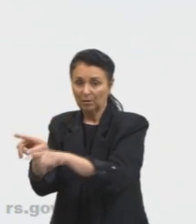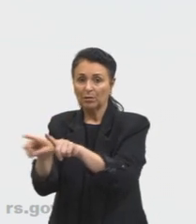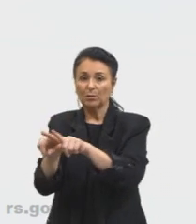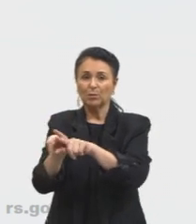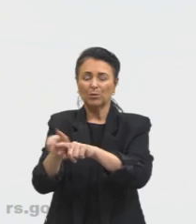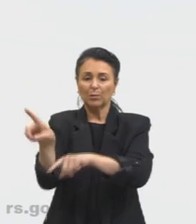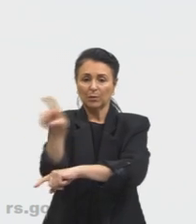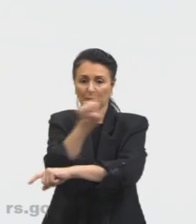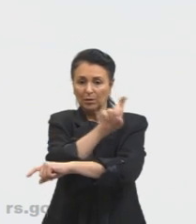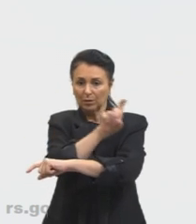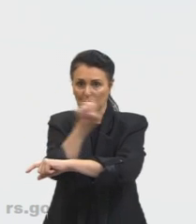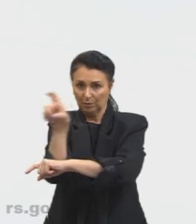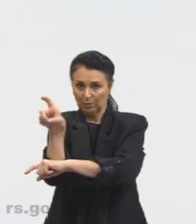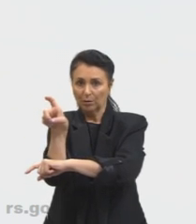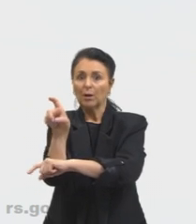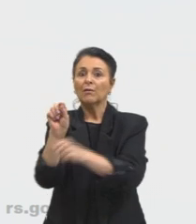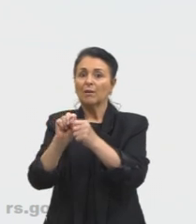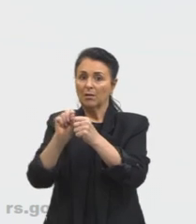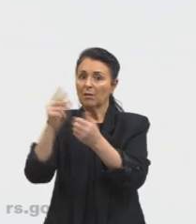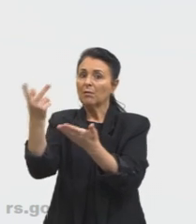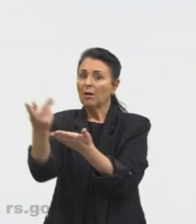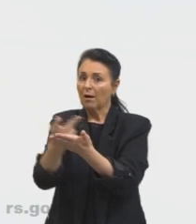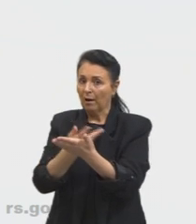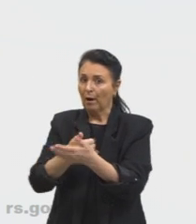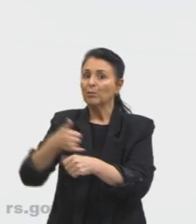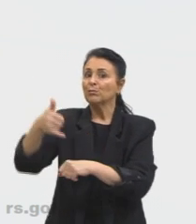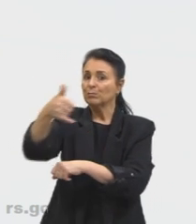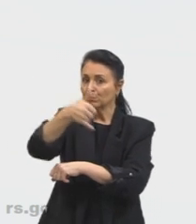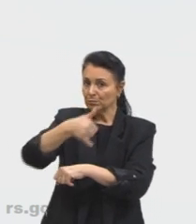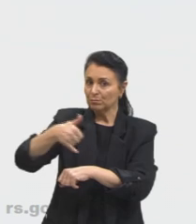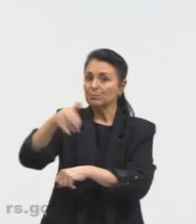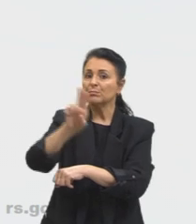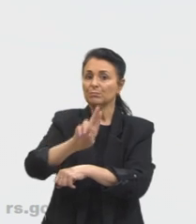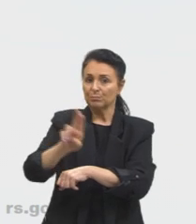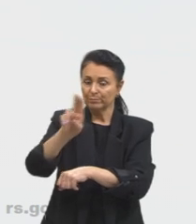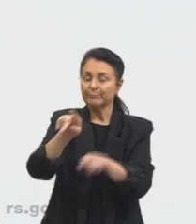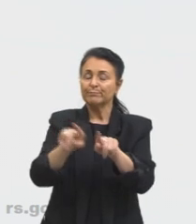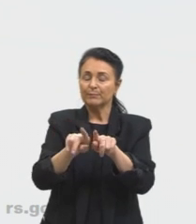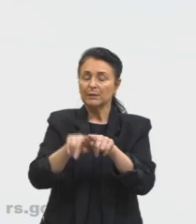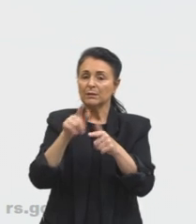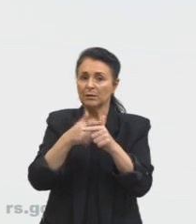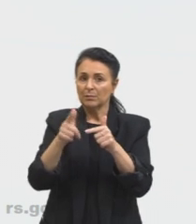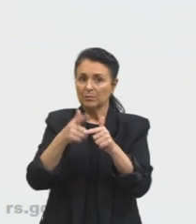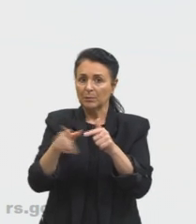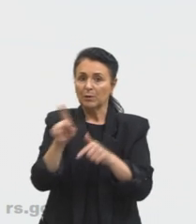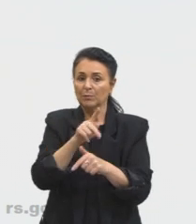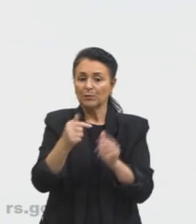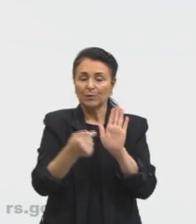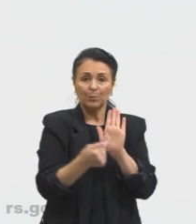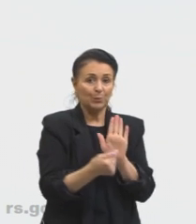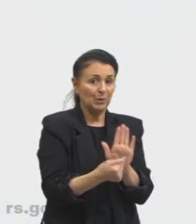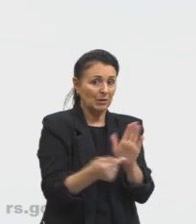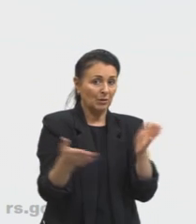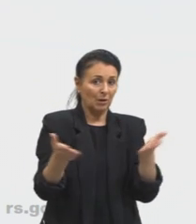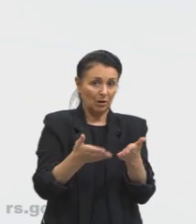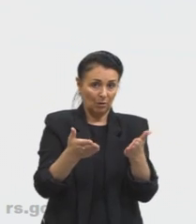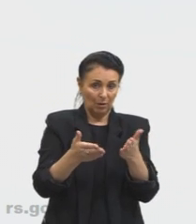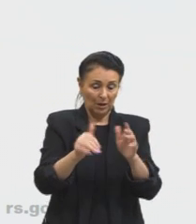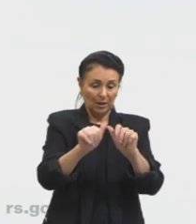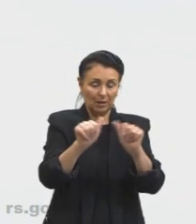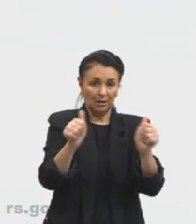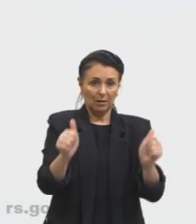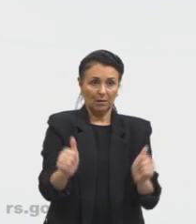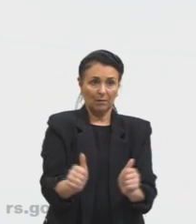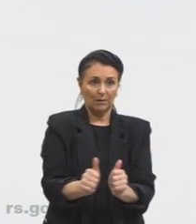ou alguma algum óleo né alguma coisa aí relacionados é isso e aqui o mostra exatamente essa essa